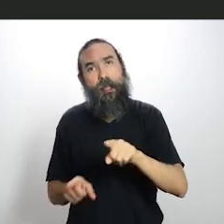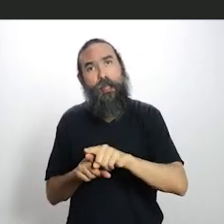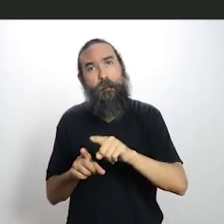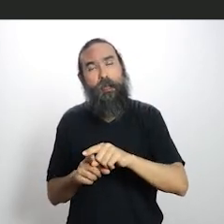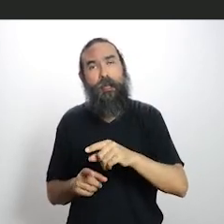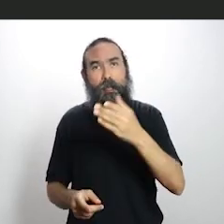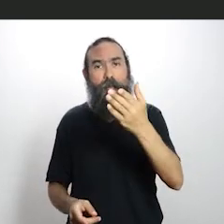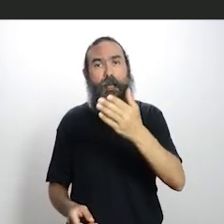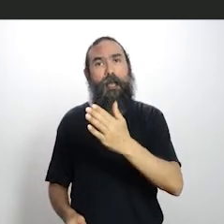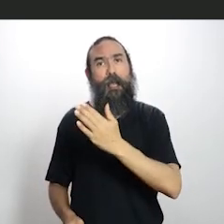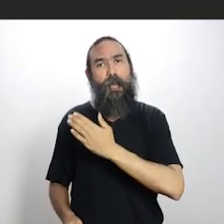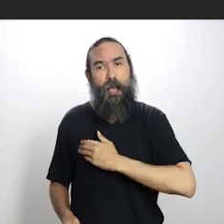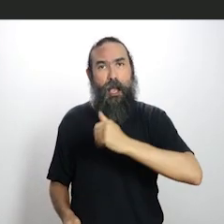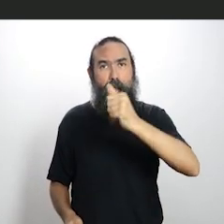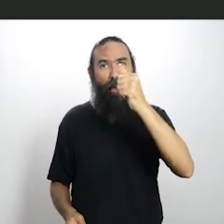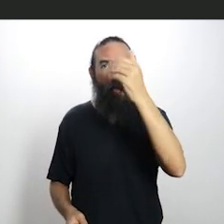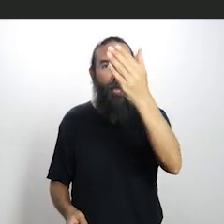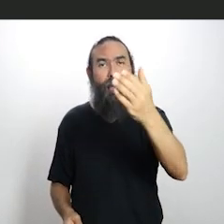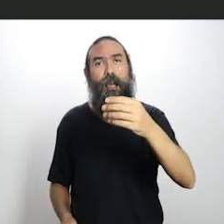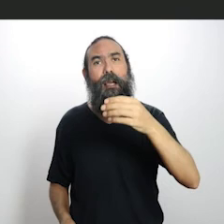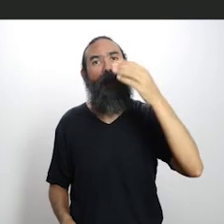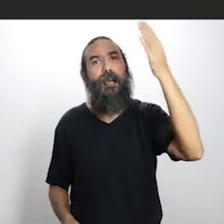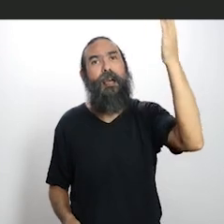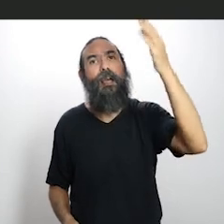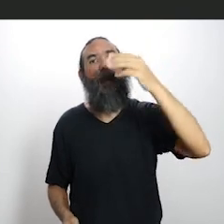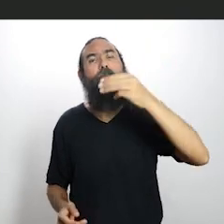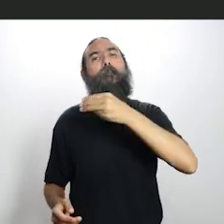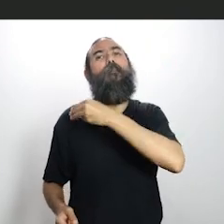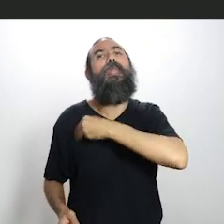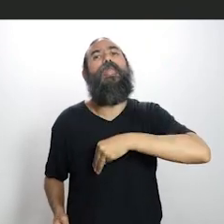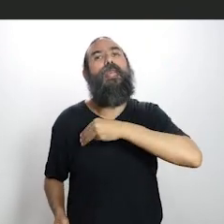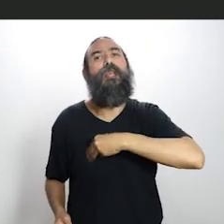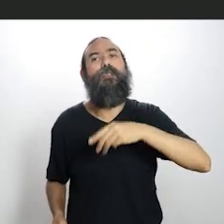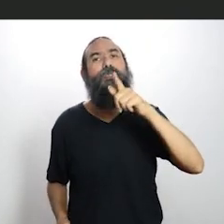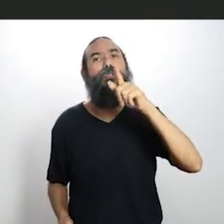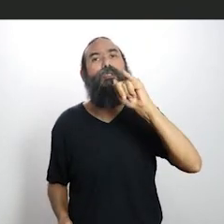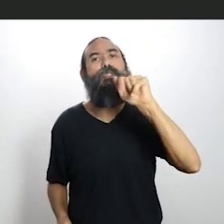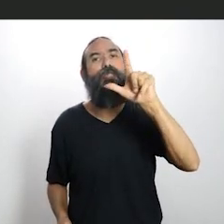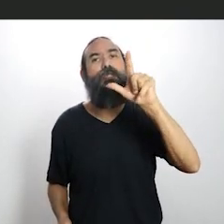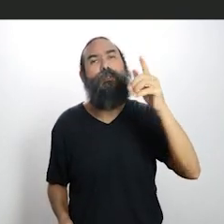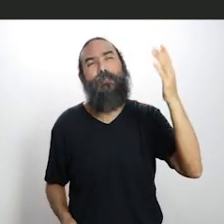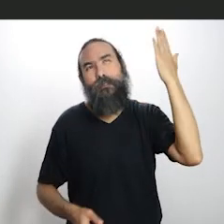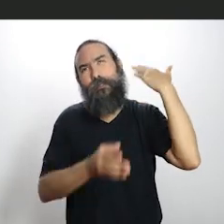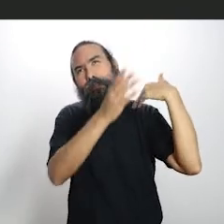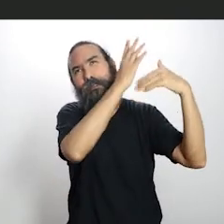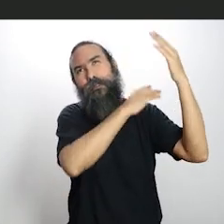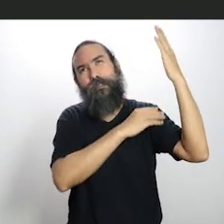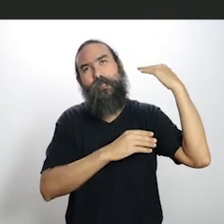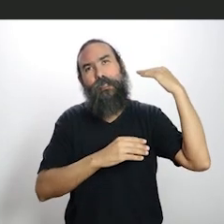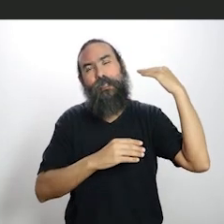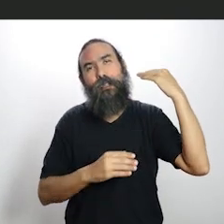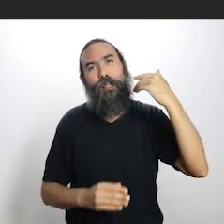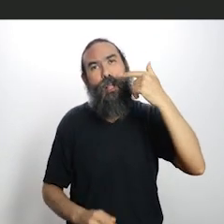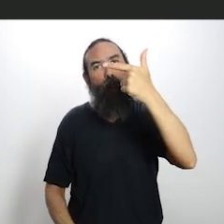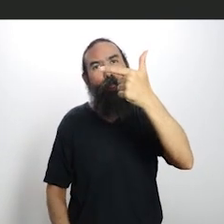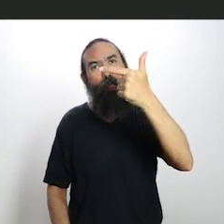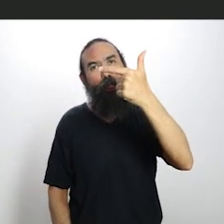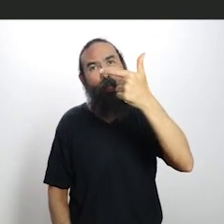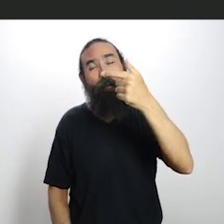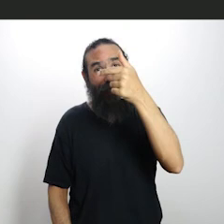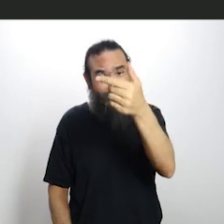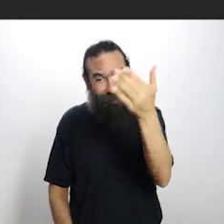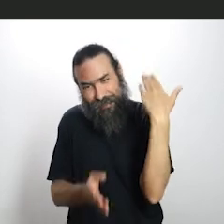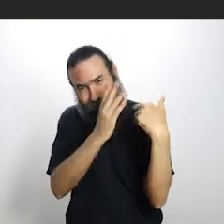desse ano de 2020 a nossa casa a nossa família completou 90 anos de resistência aqui no Estado de